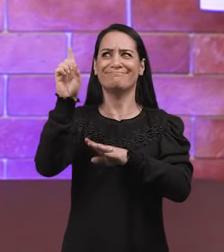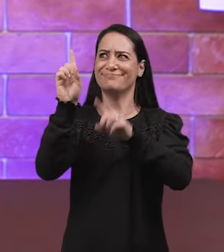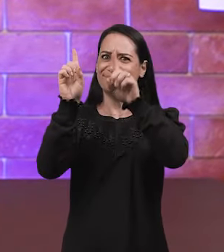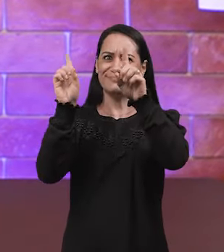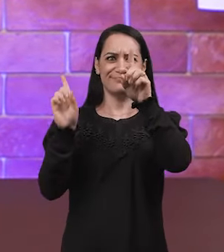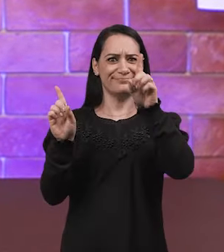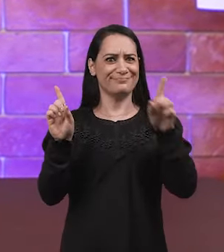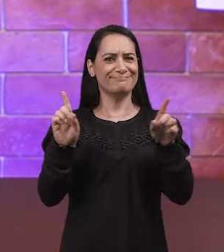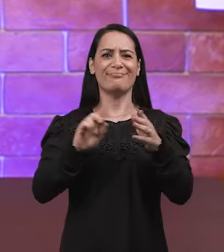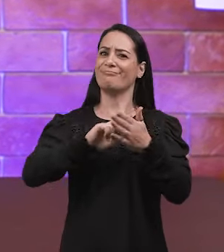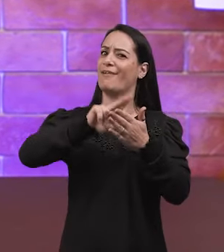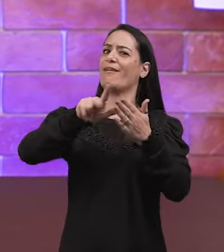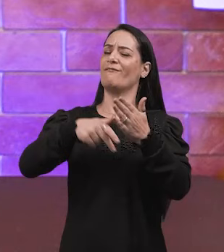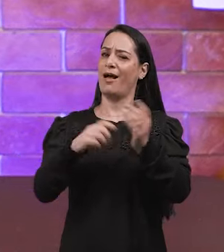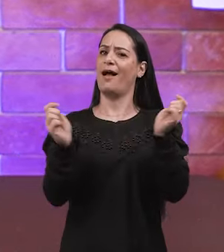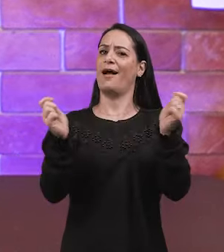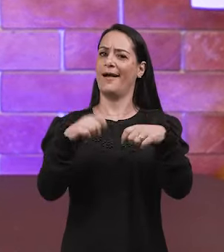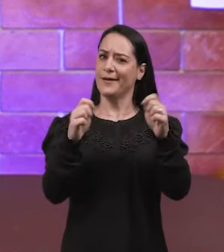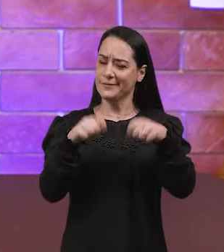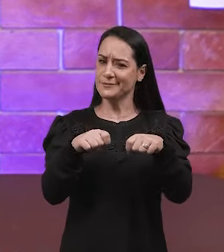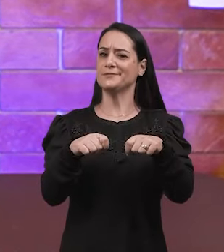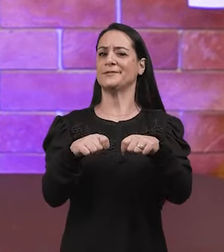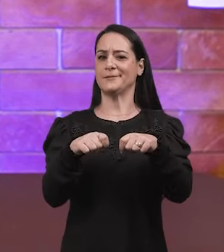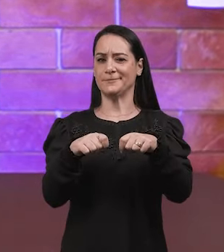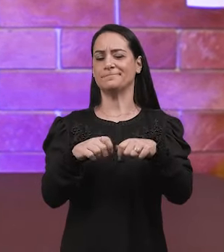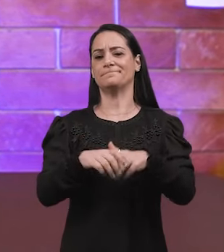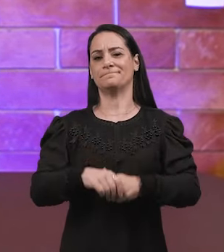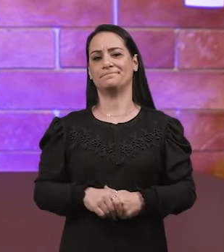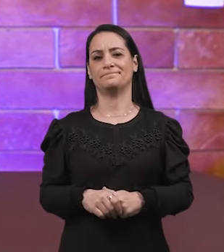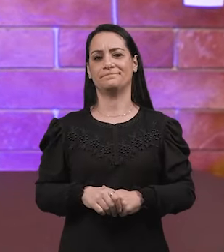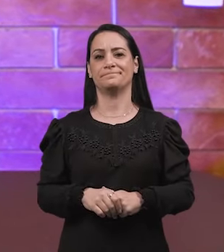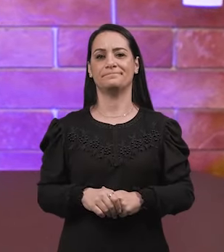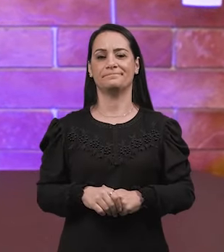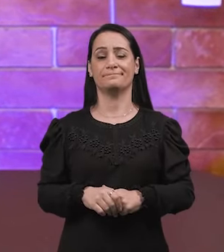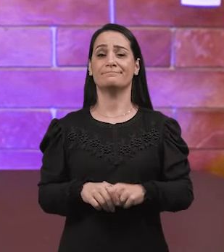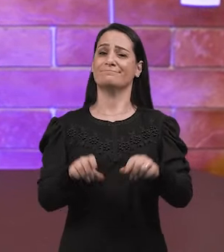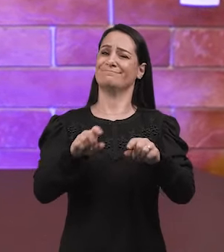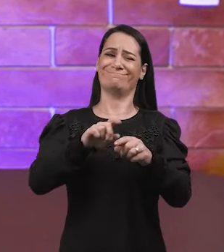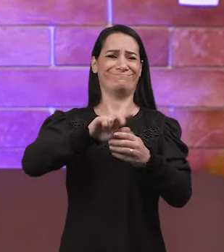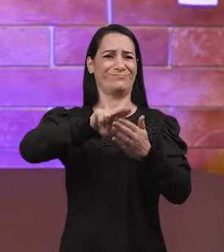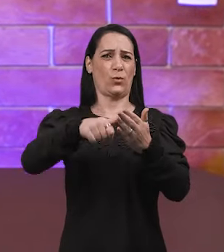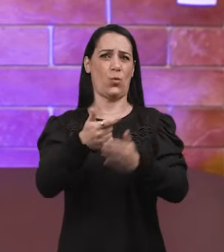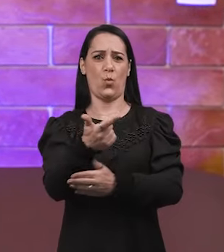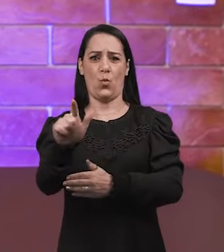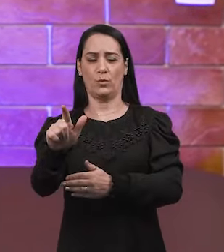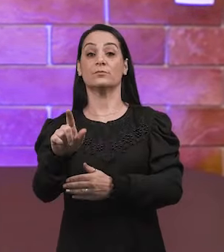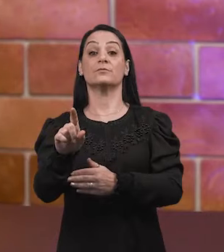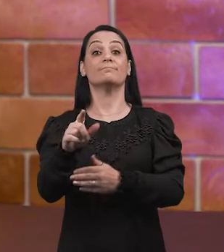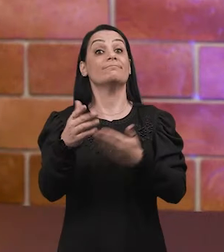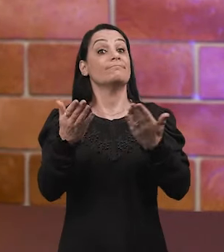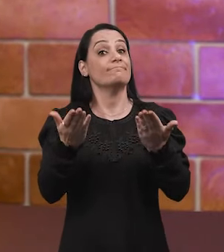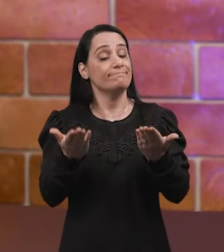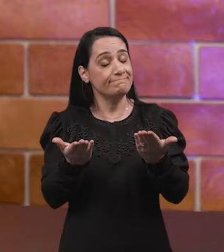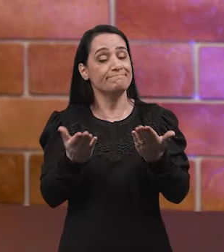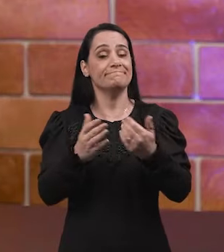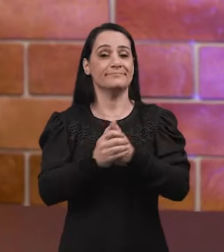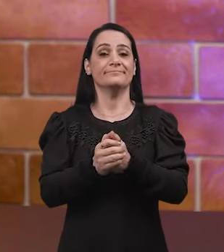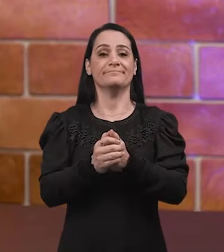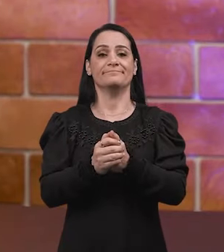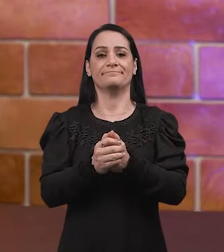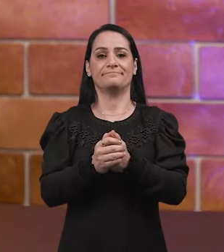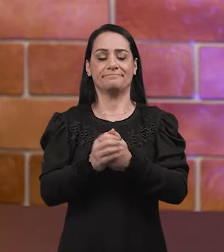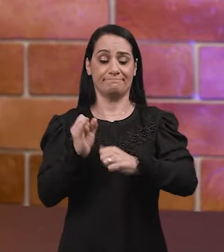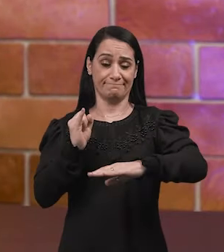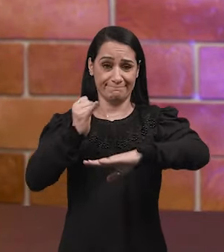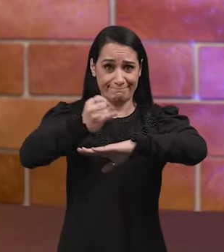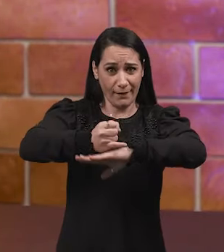galpões, hospitais, centros logísticos, transportadoras, grandes varejistas e entre outros. Para tanto, basta